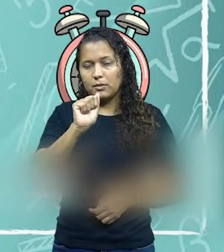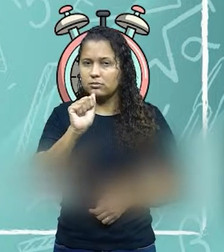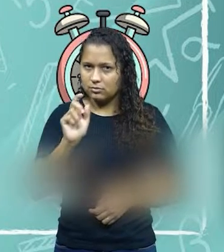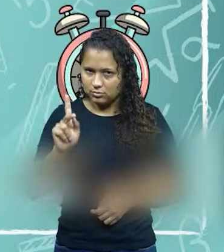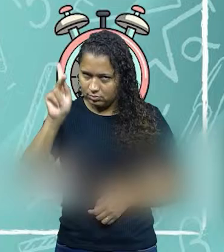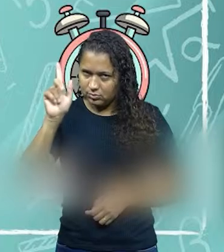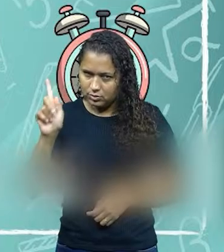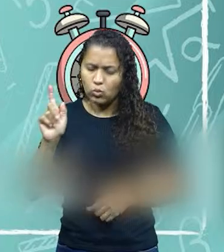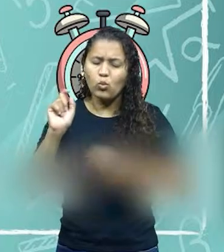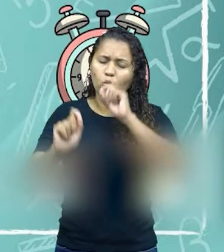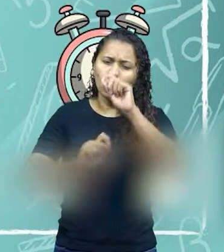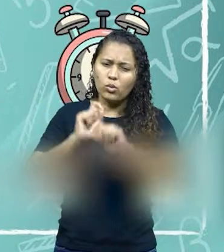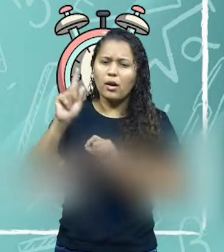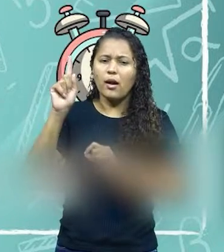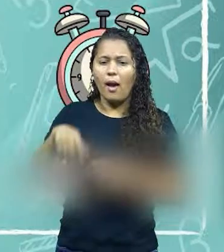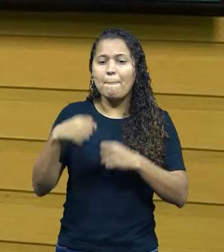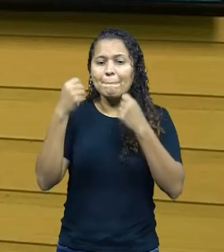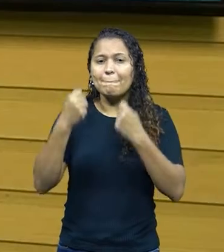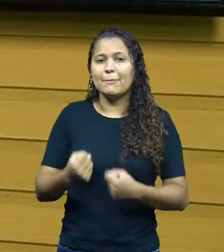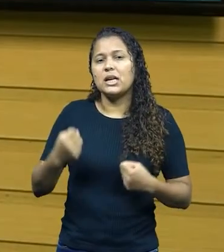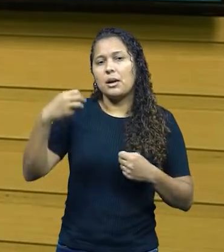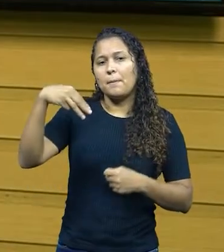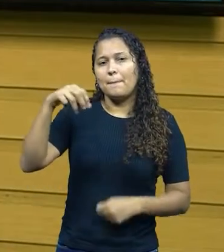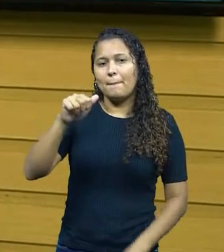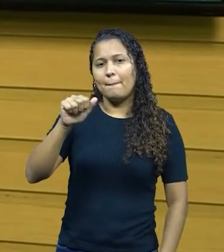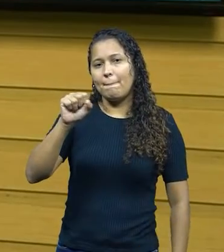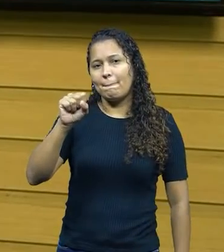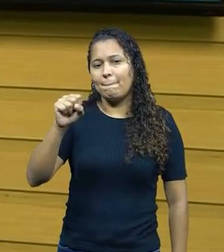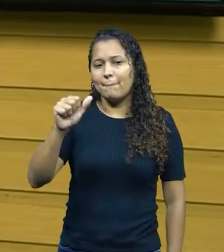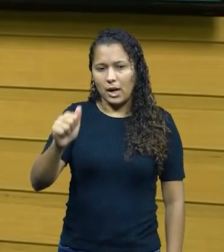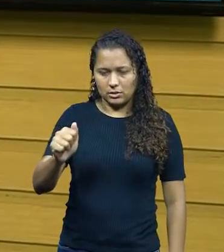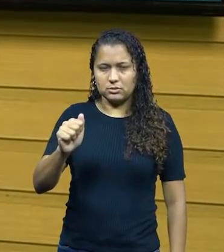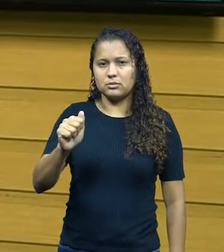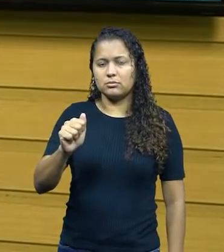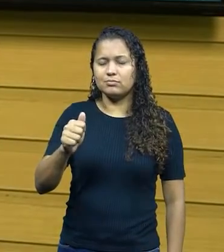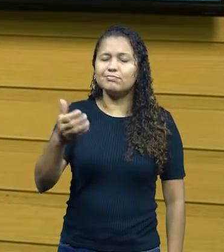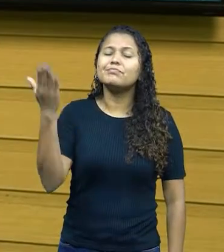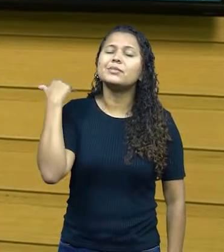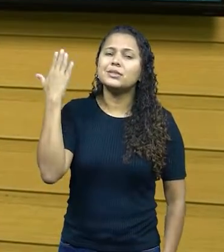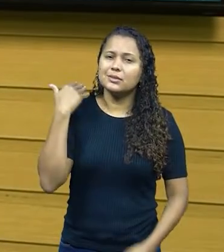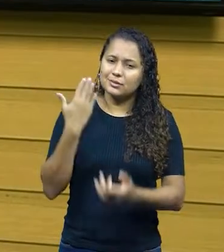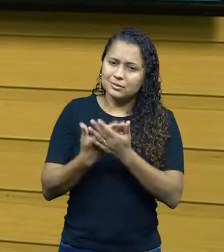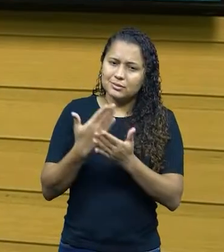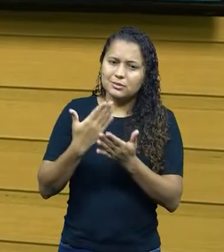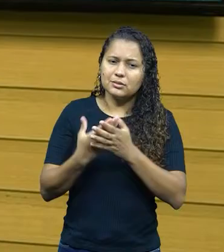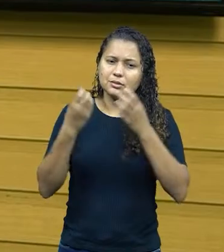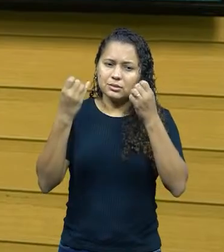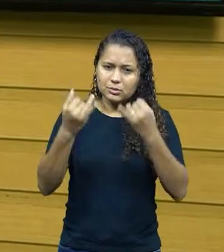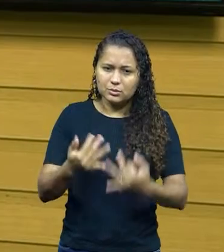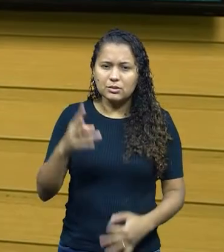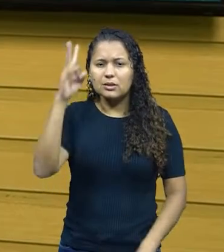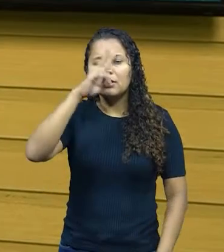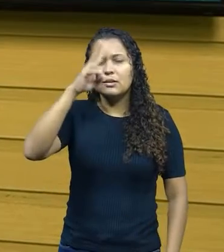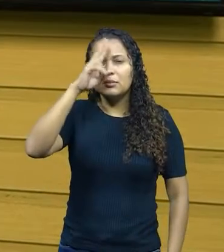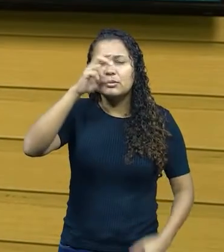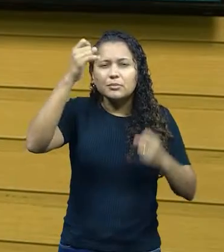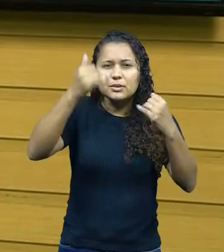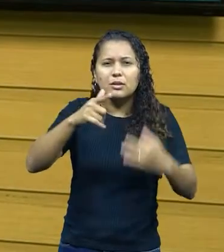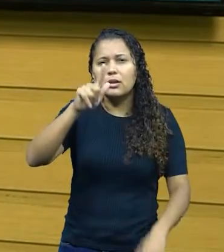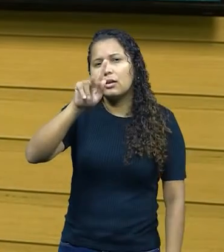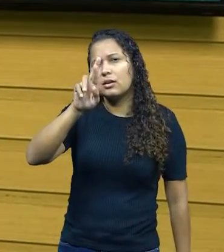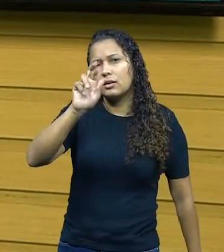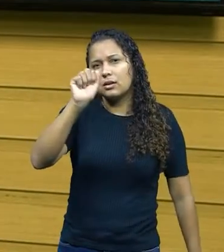da massa, da grandeza massa. Na nossa aula passada, nós falamos sobre a grama, lembram?